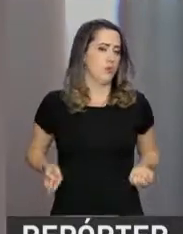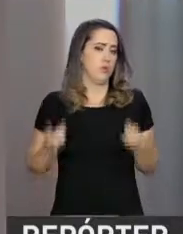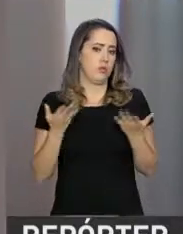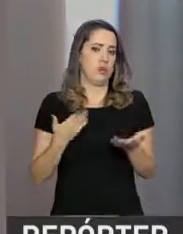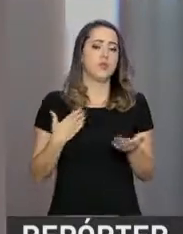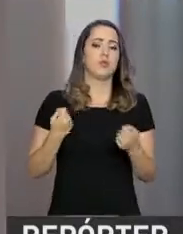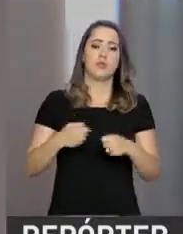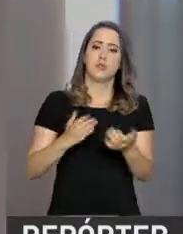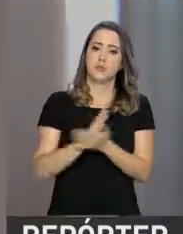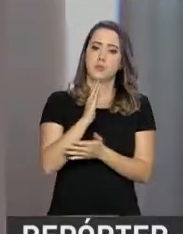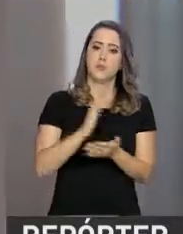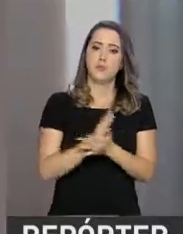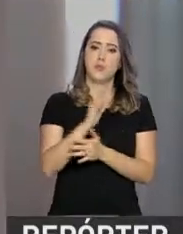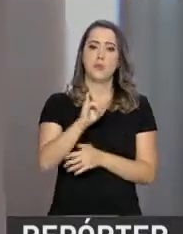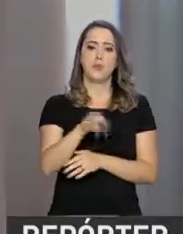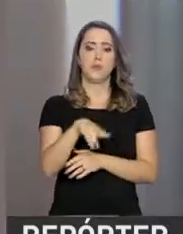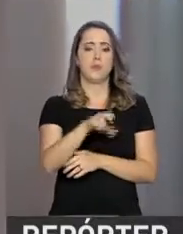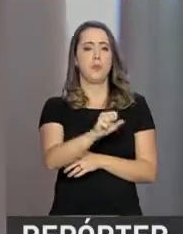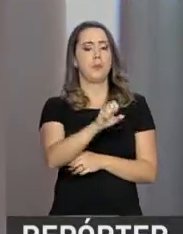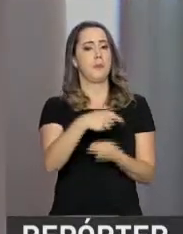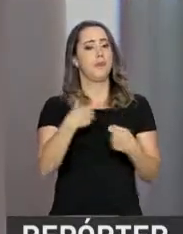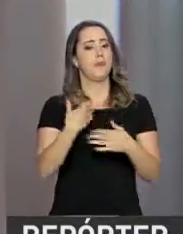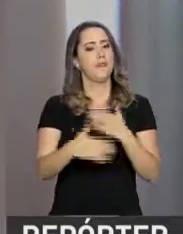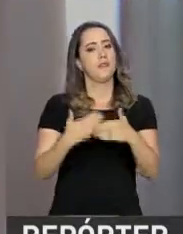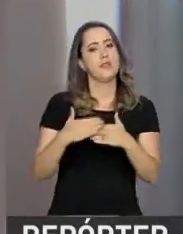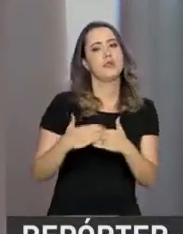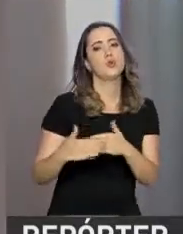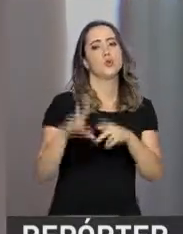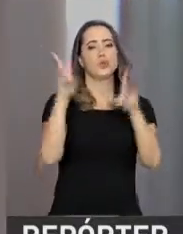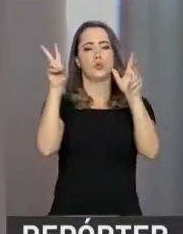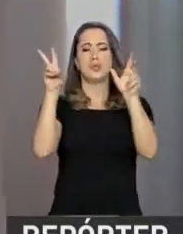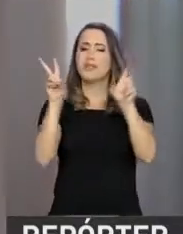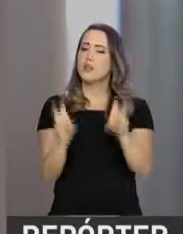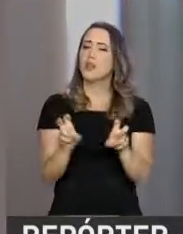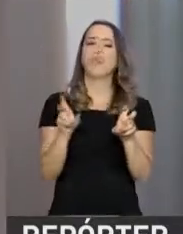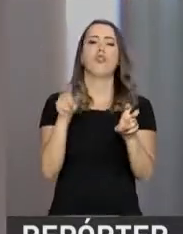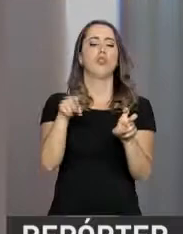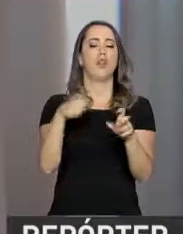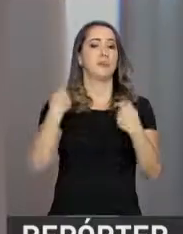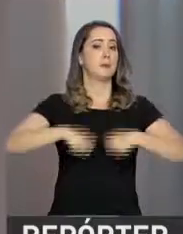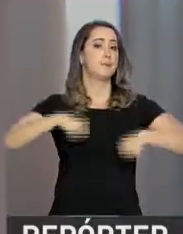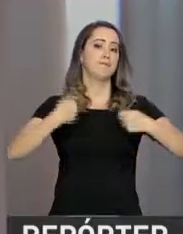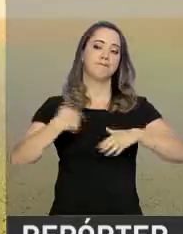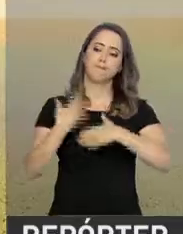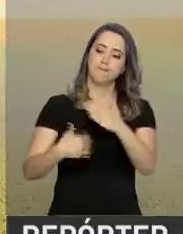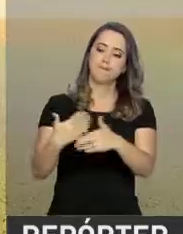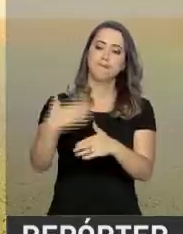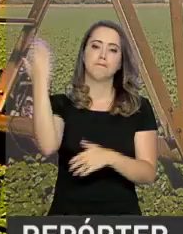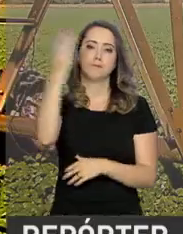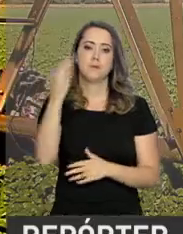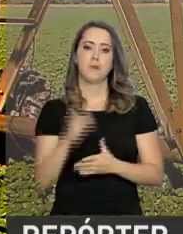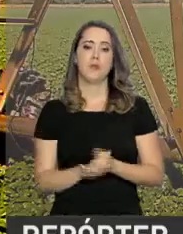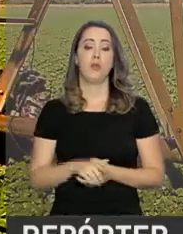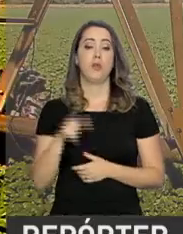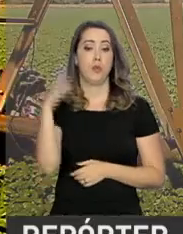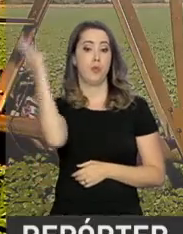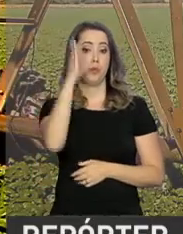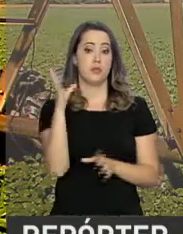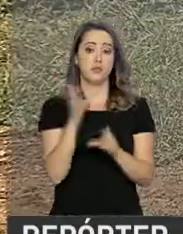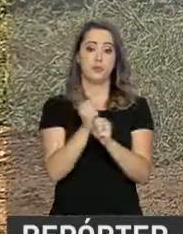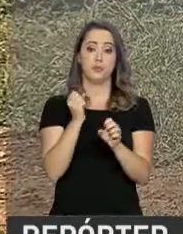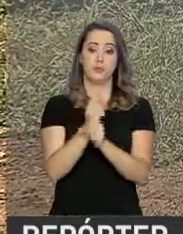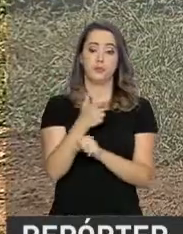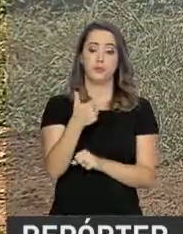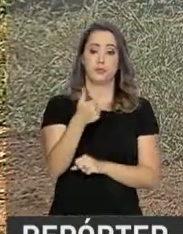a aprovação da reforma da Previdência, que continua sendo um tema absolutamente necessário para o país. O Brasil fechou 2017